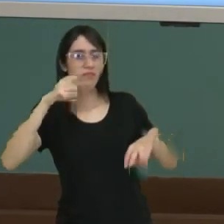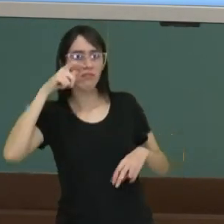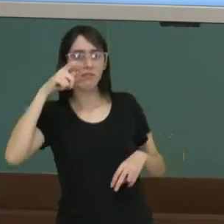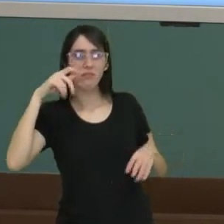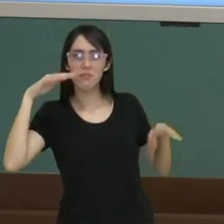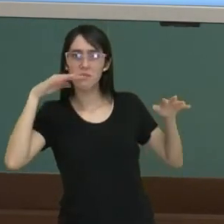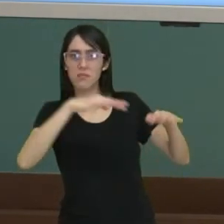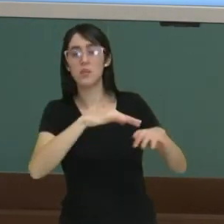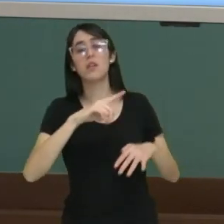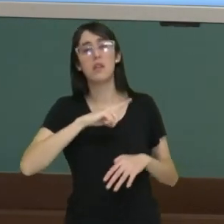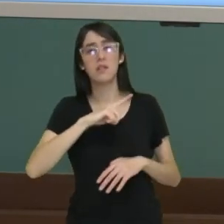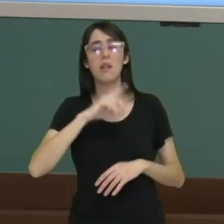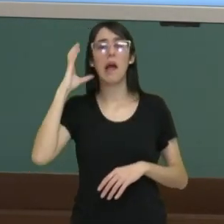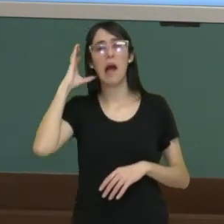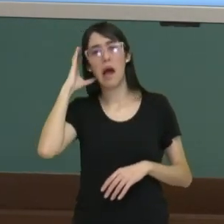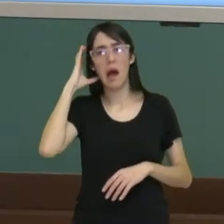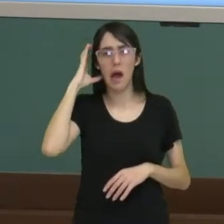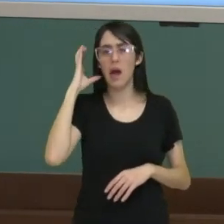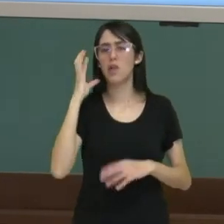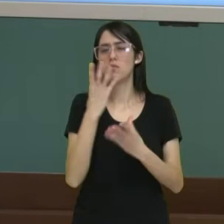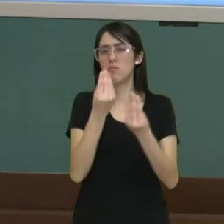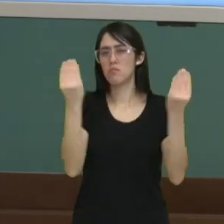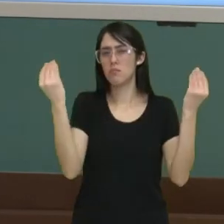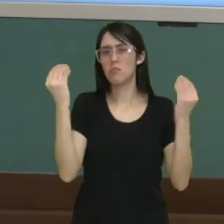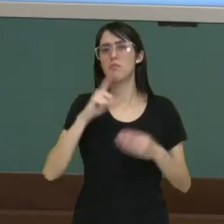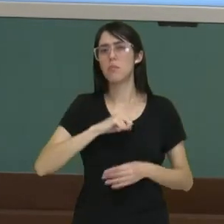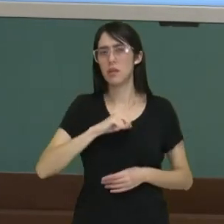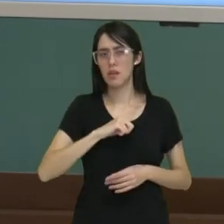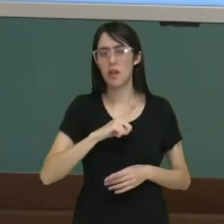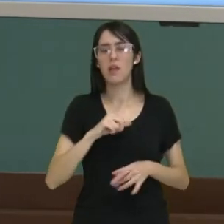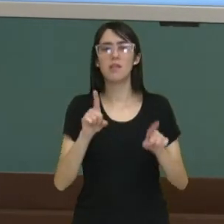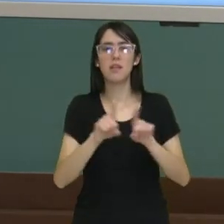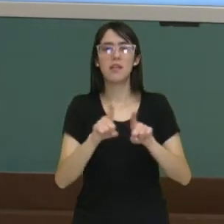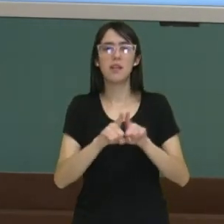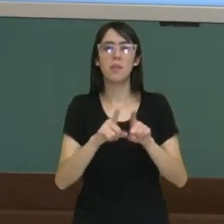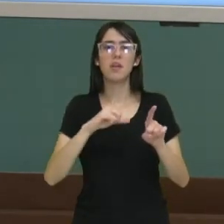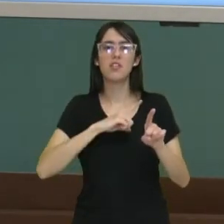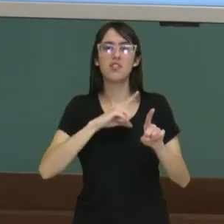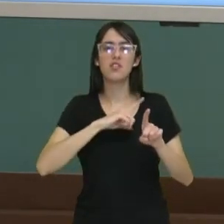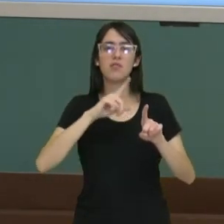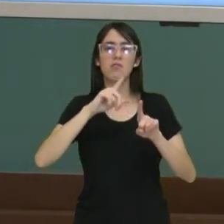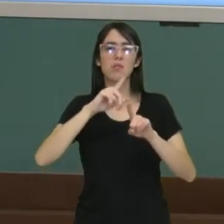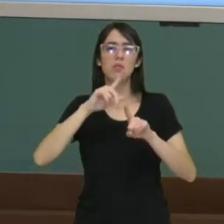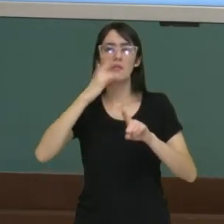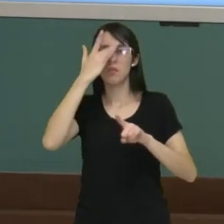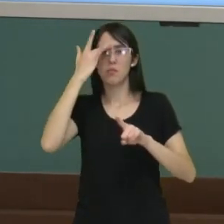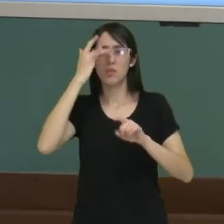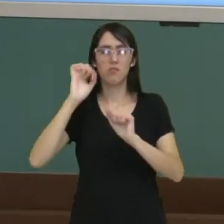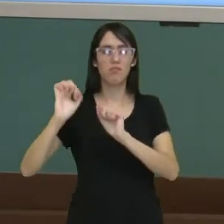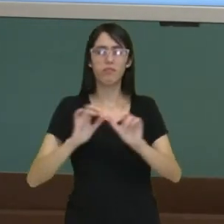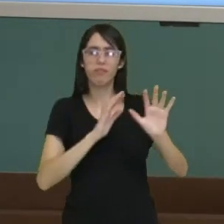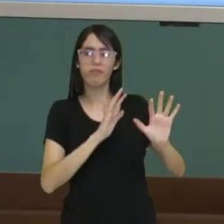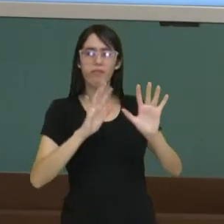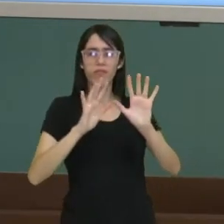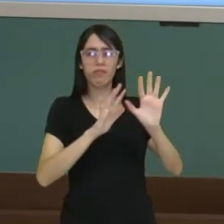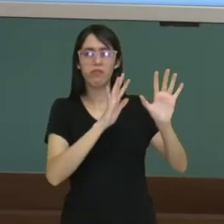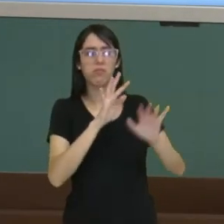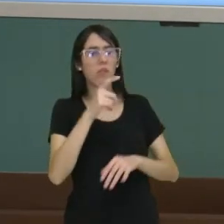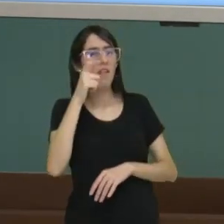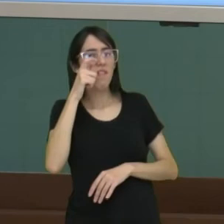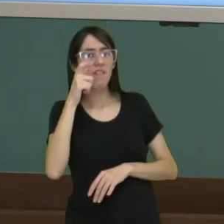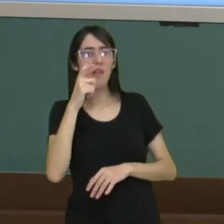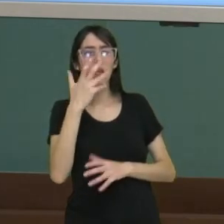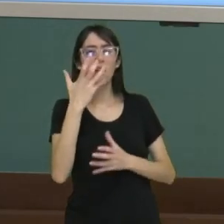vão ter programas de rádio, vão se apresentar em programas de rádio, programas como Calouros em Desfile, que todo mundo queria ir lá no Calouros em Desfile